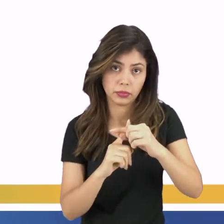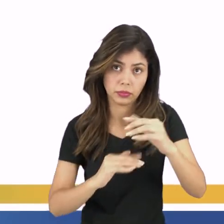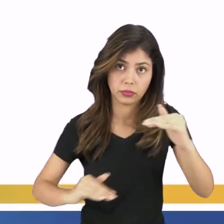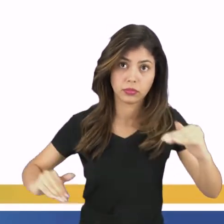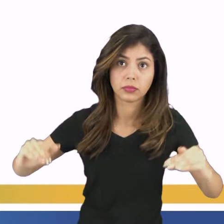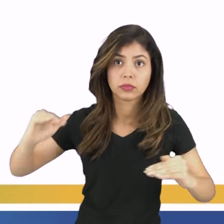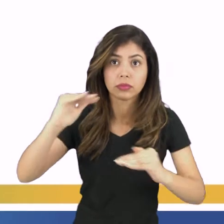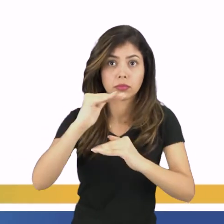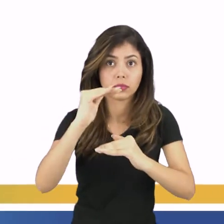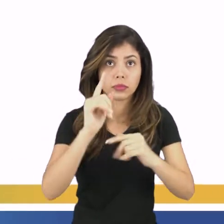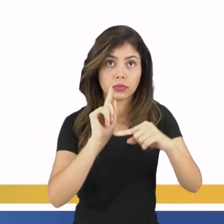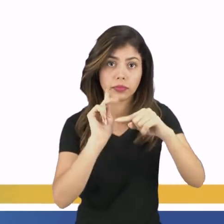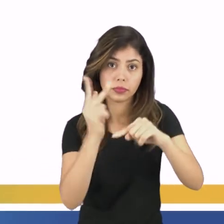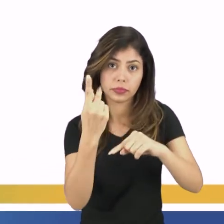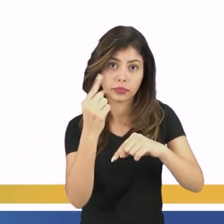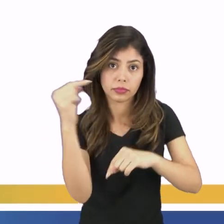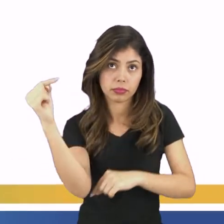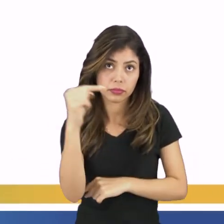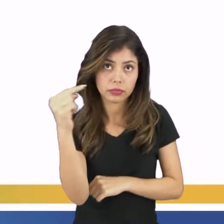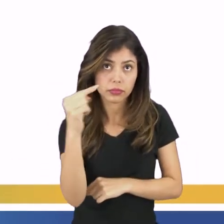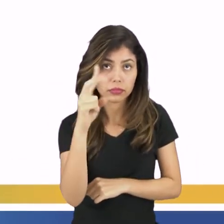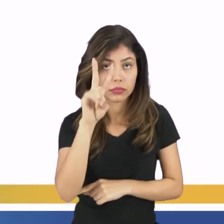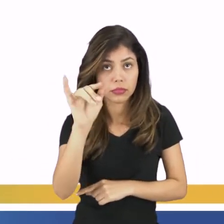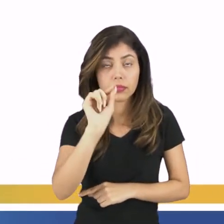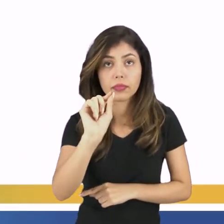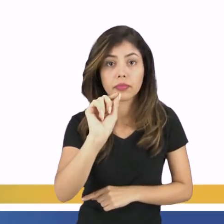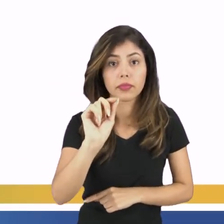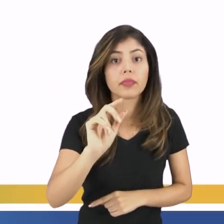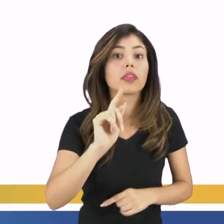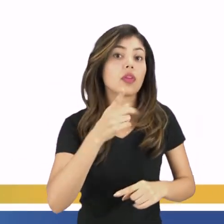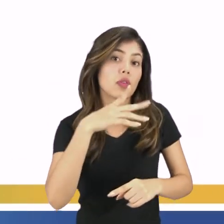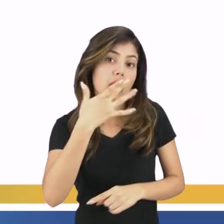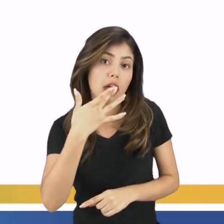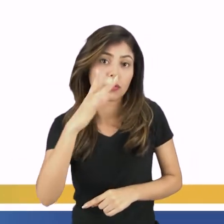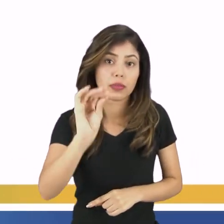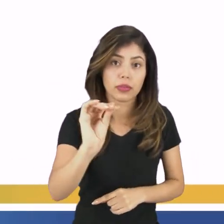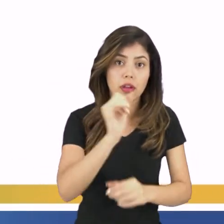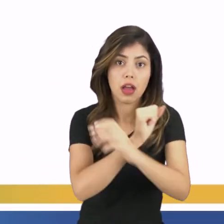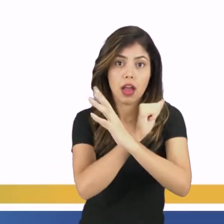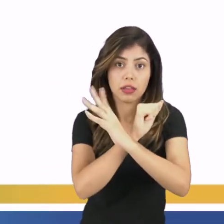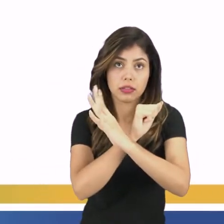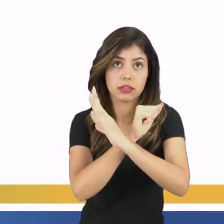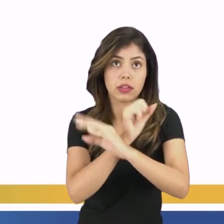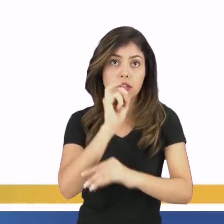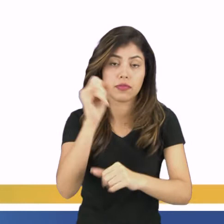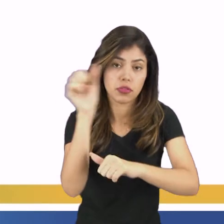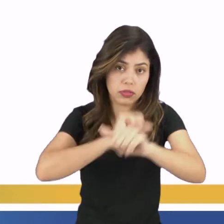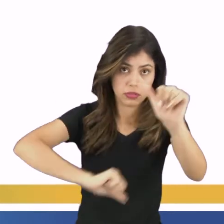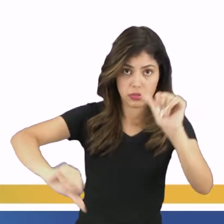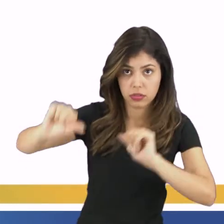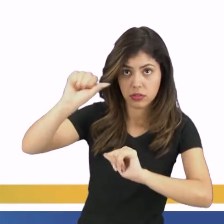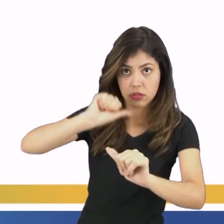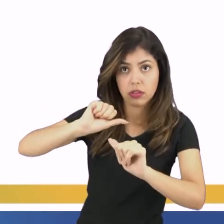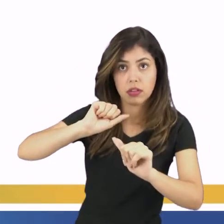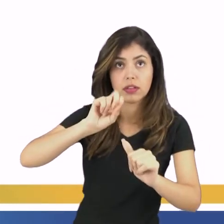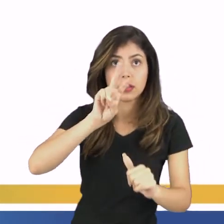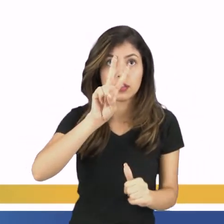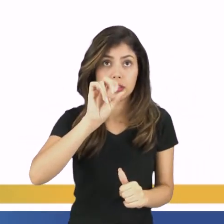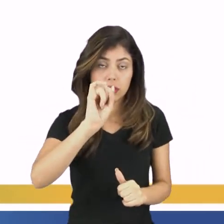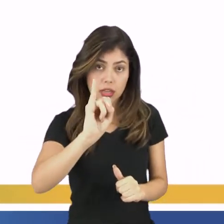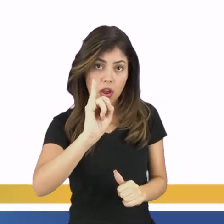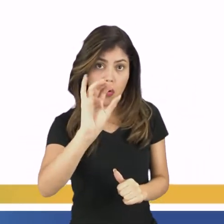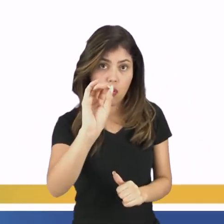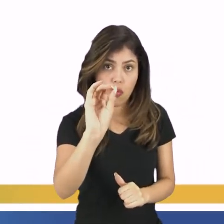de OH-, a gente vai ter a formação de um sal ácido. E se fosse o inverso, se a gente tivesse a quantidade de